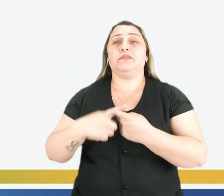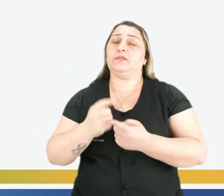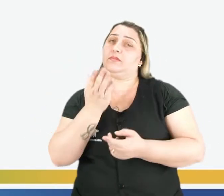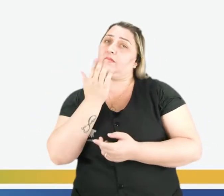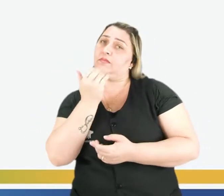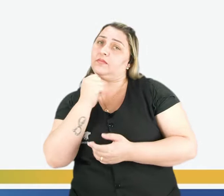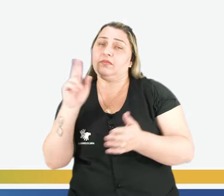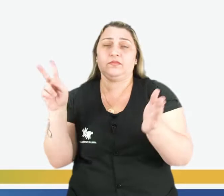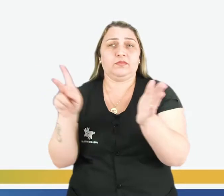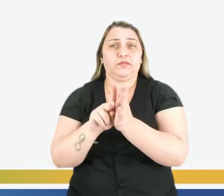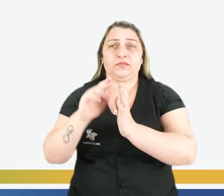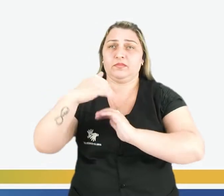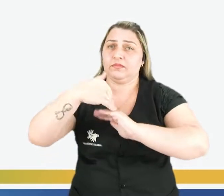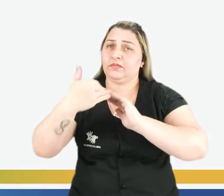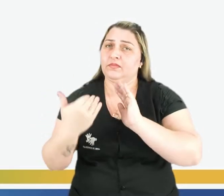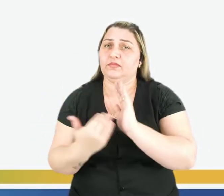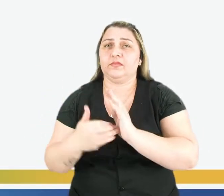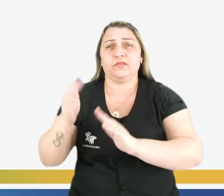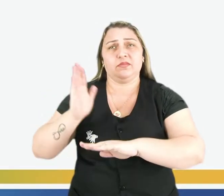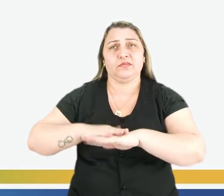alimentam totalmente ou